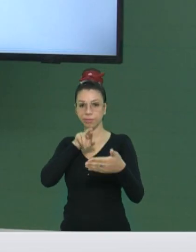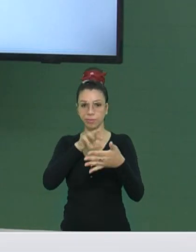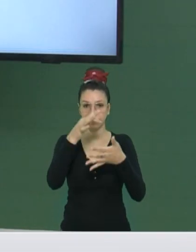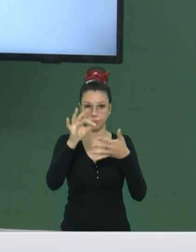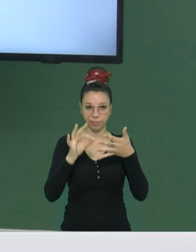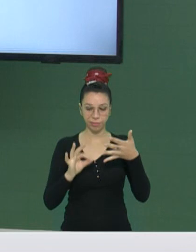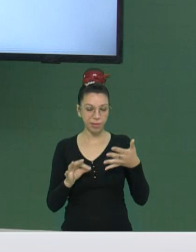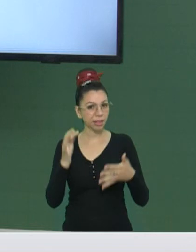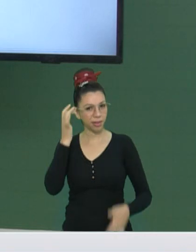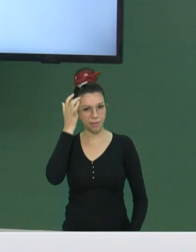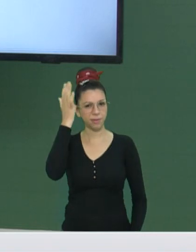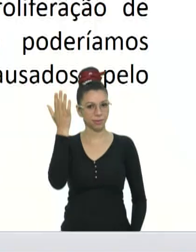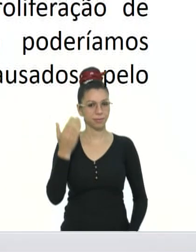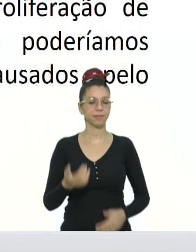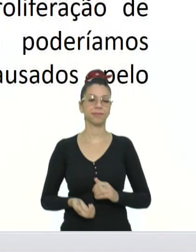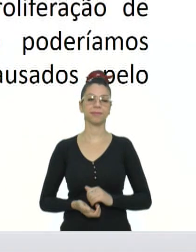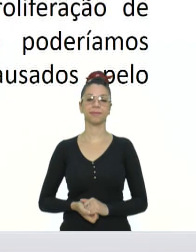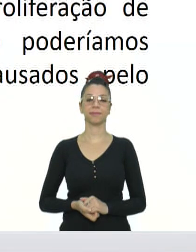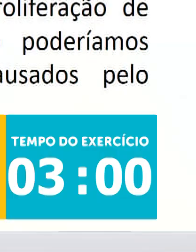conferir. Essa tá muito fácil.